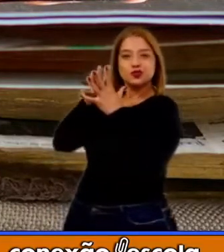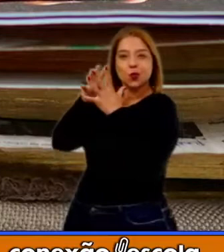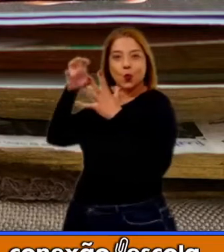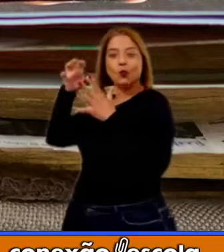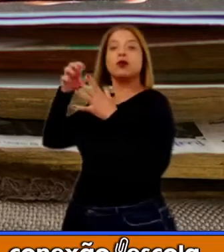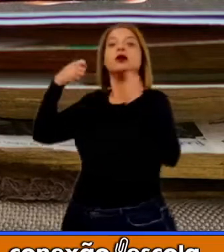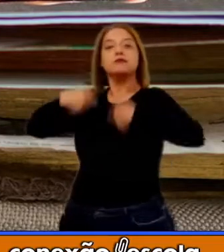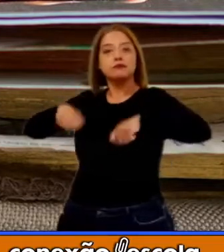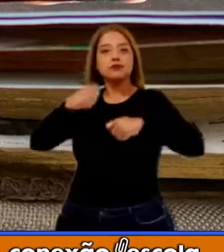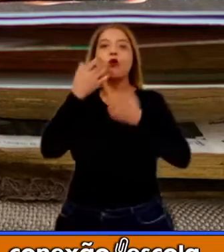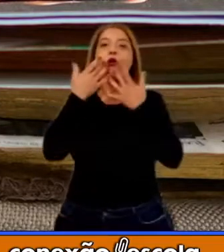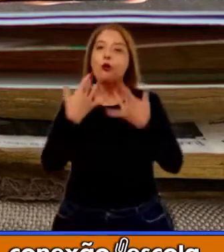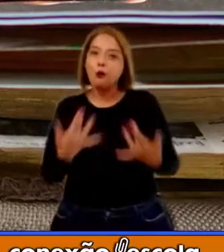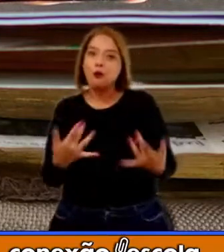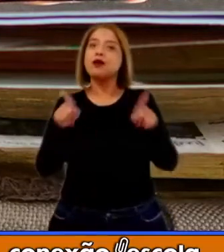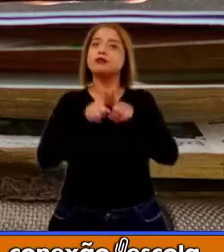seguir.